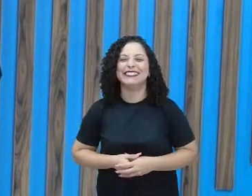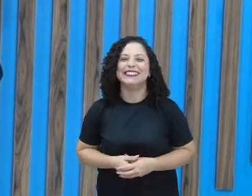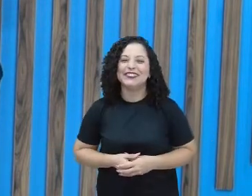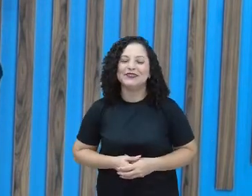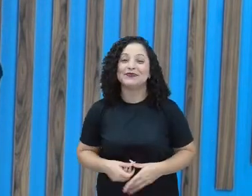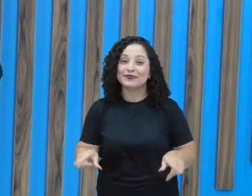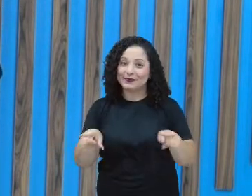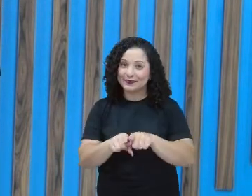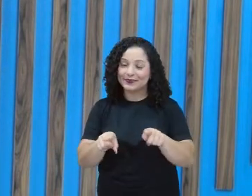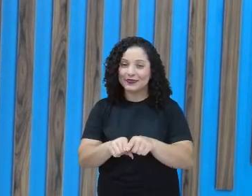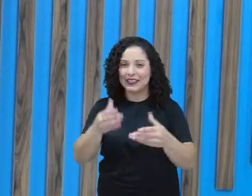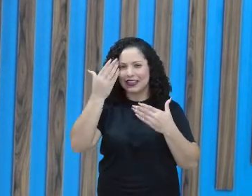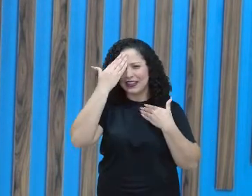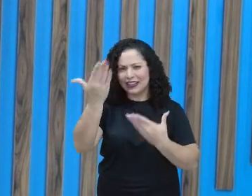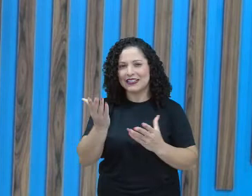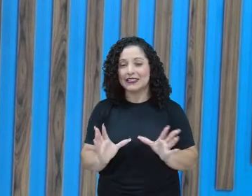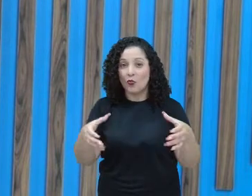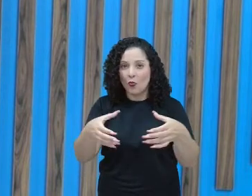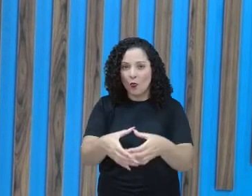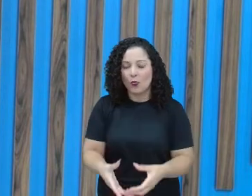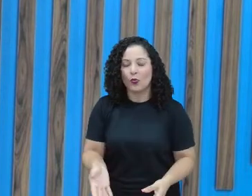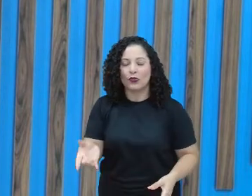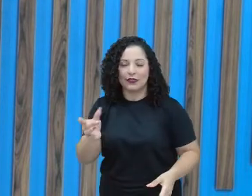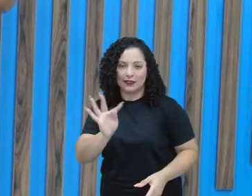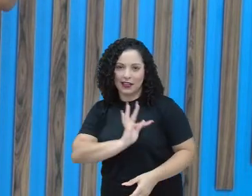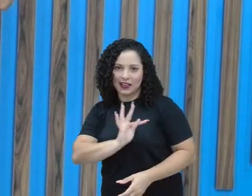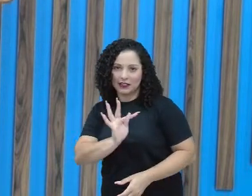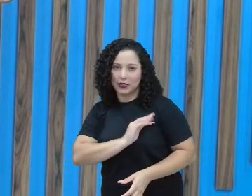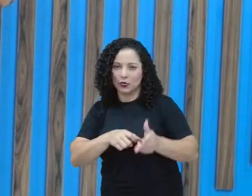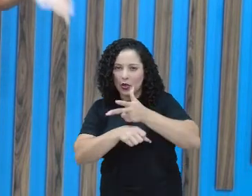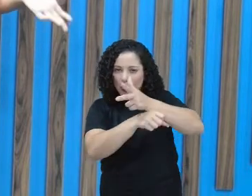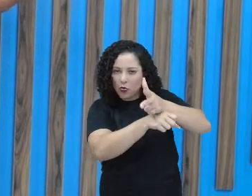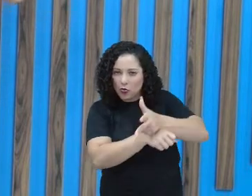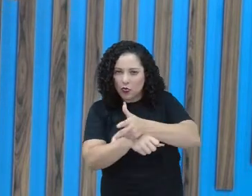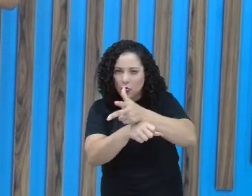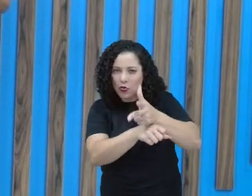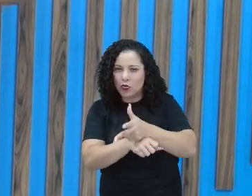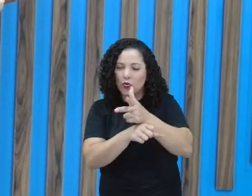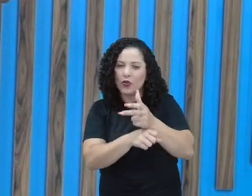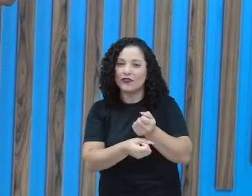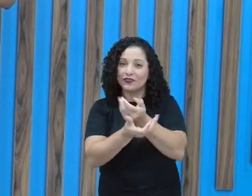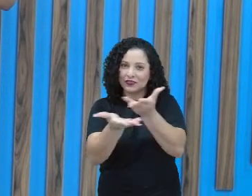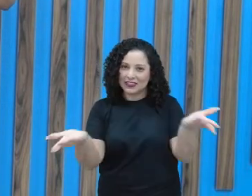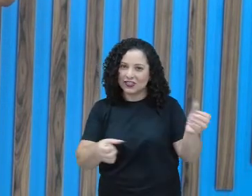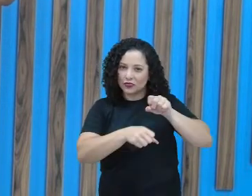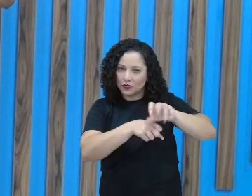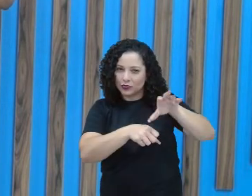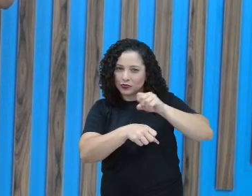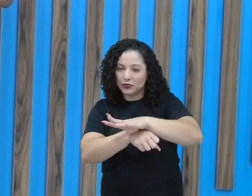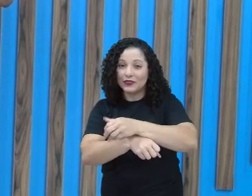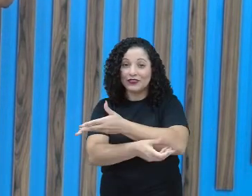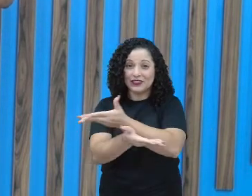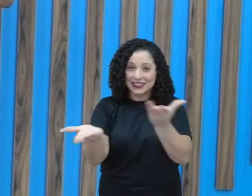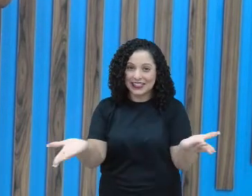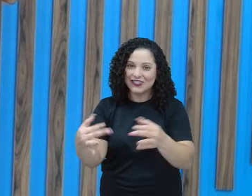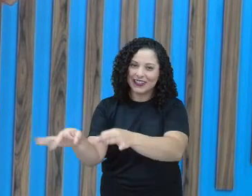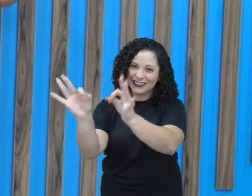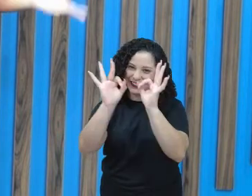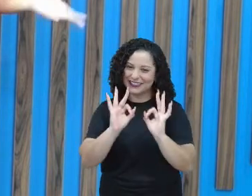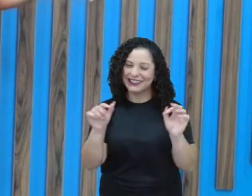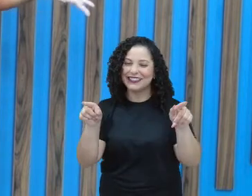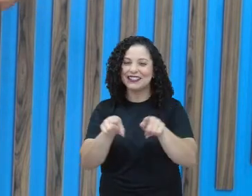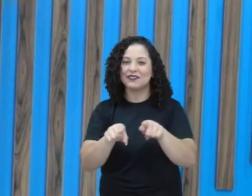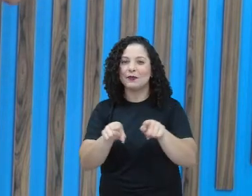Quero também agradecer a produção que permite que essas aulas cheguem até vocês e, é claro, vocês que estão aí assistindo.